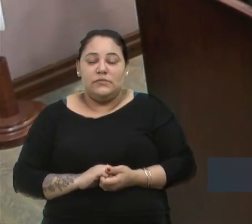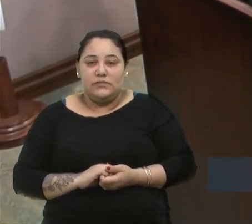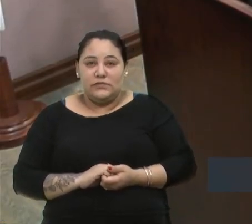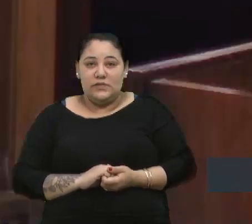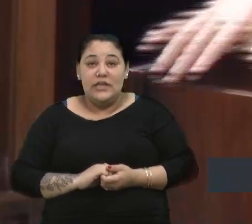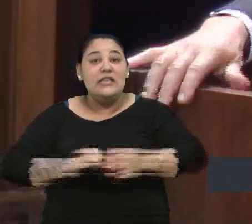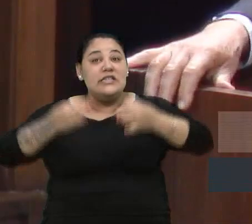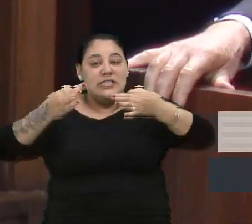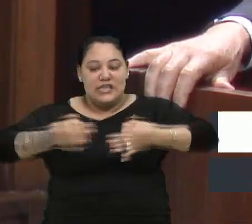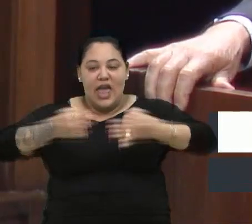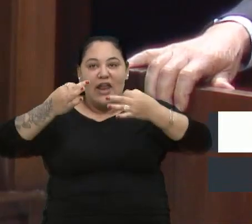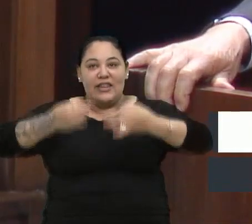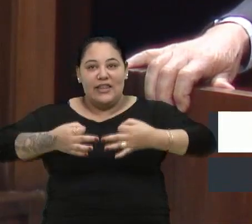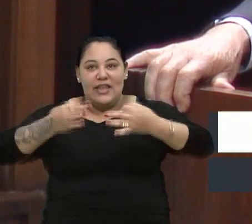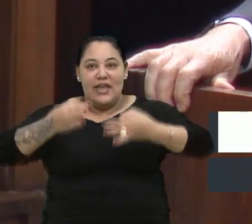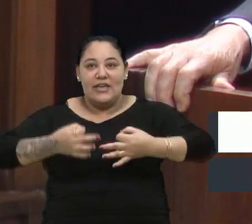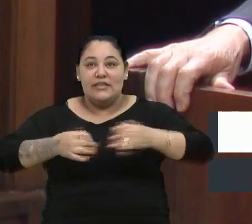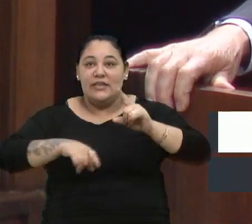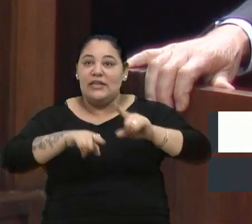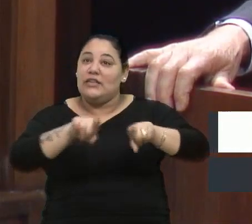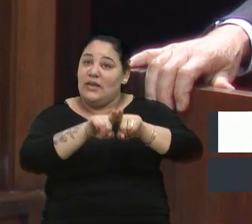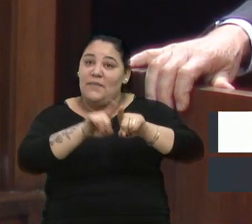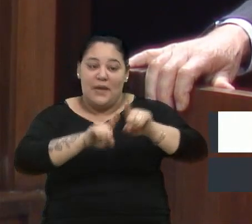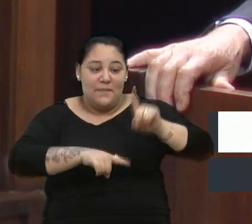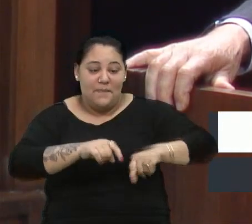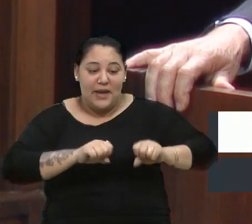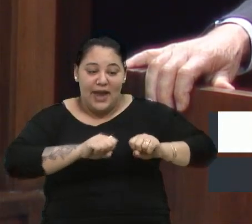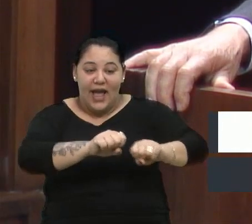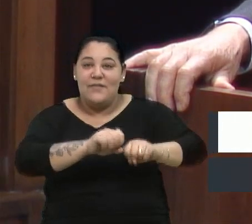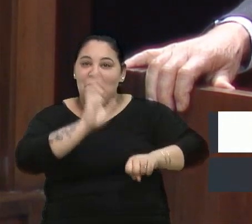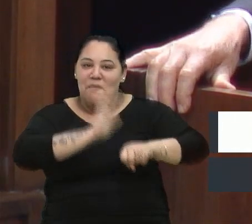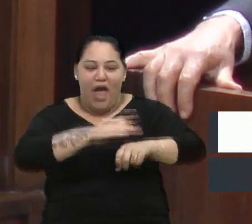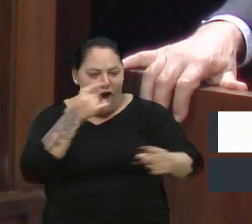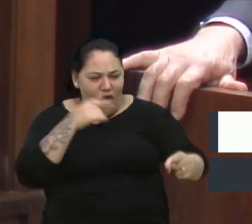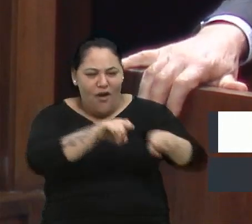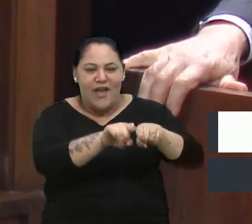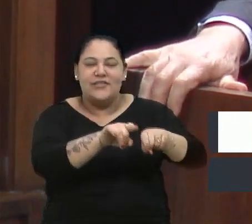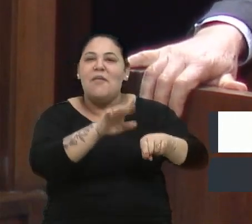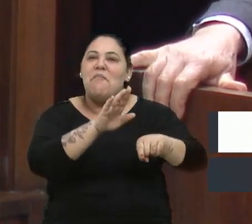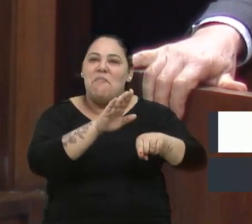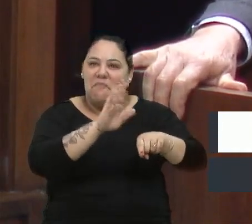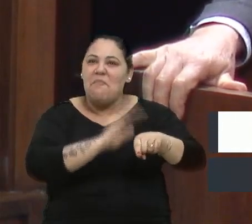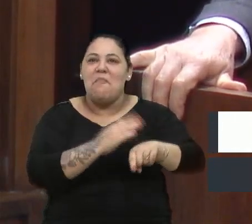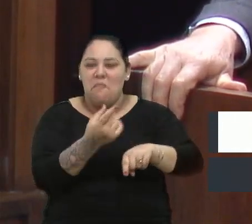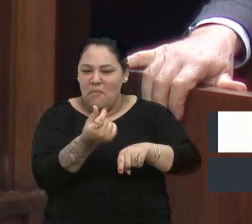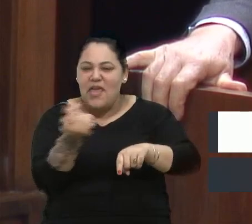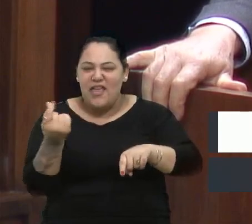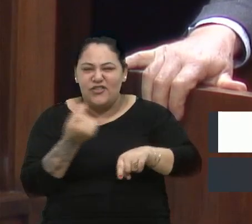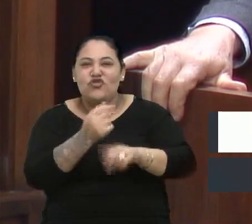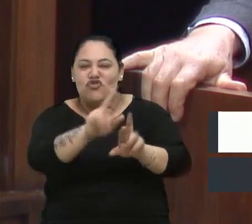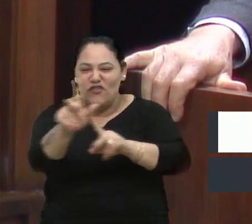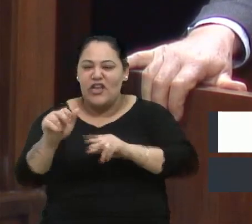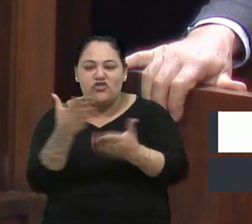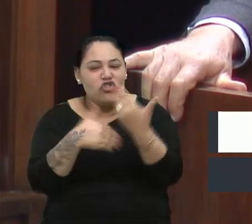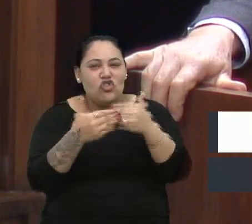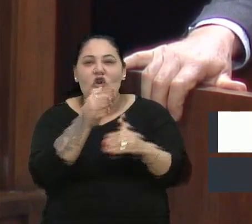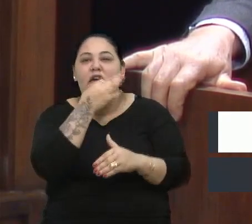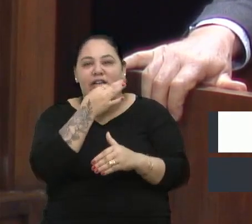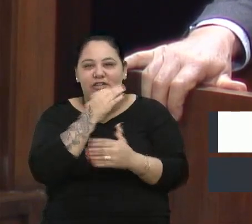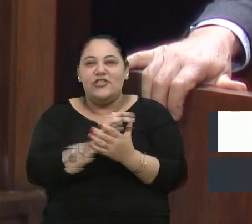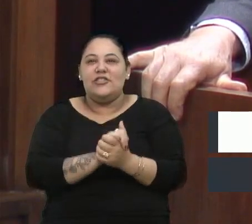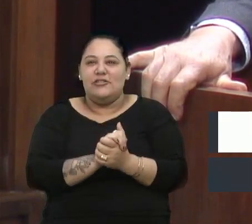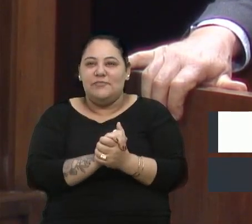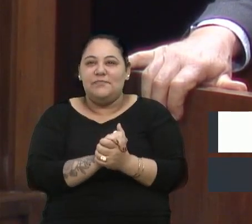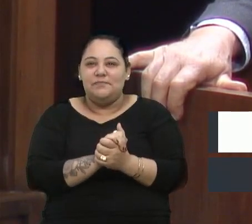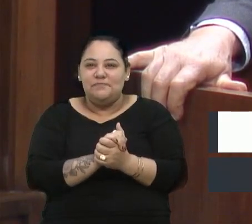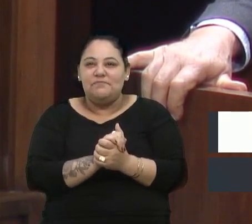E quanto à rede de supermercado, quanto mais concorrência, mais oferta, o consumidor agradece. Vereador Bressan, que eu pontuei, o senhor